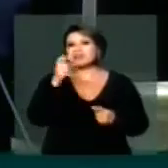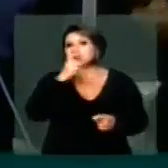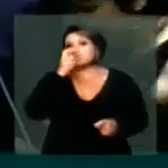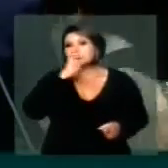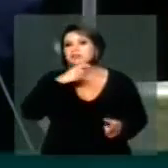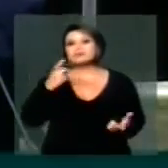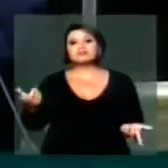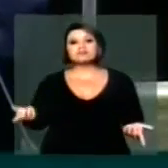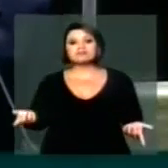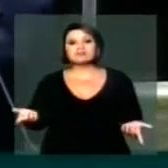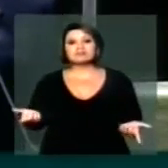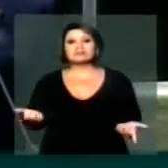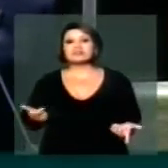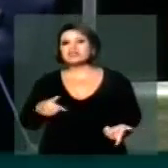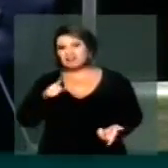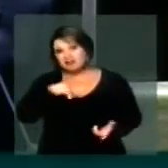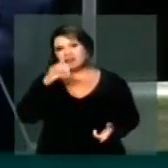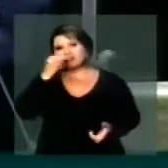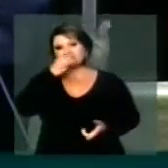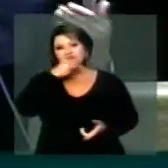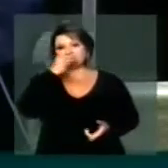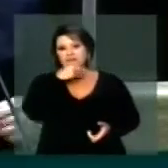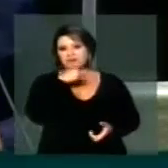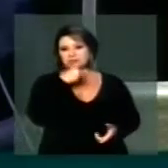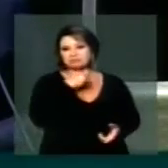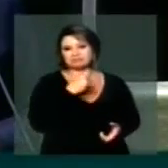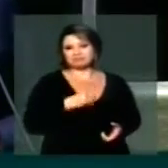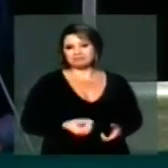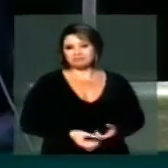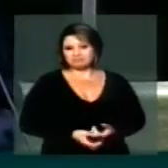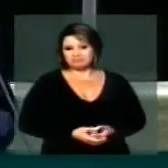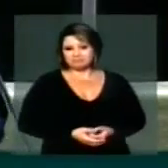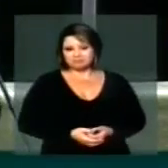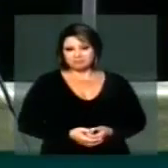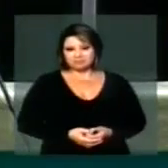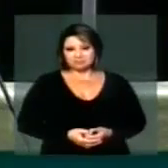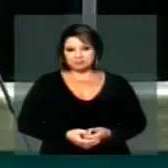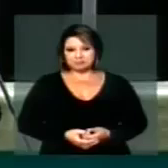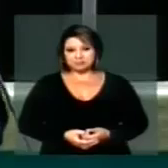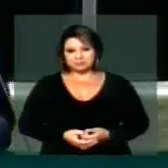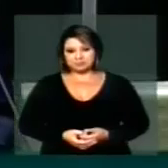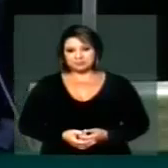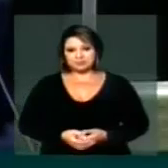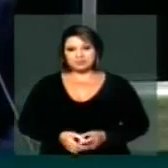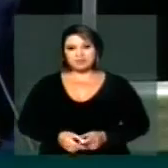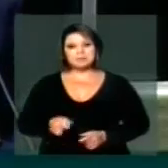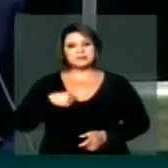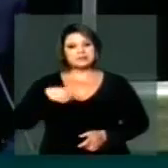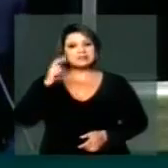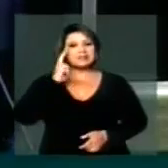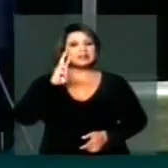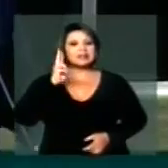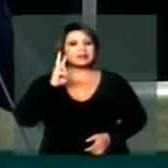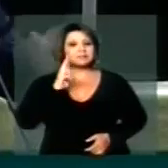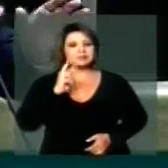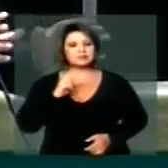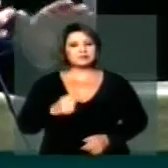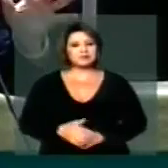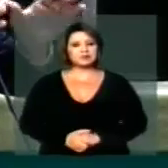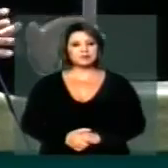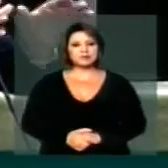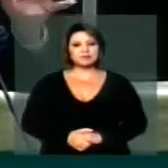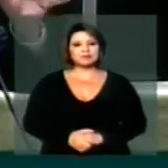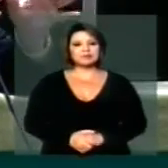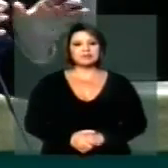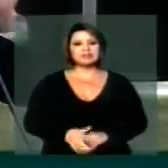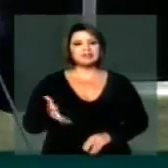precisa mentir, ele está fraco, está se enfraquecendo pelo menos. Mas me refiro a um